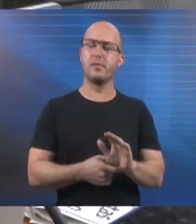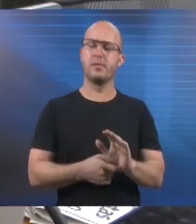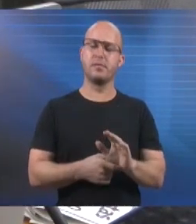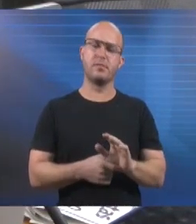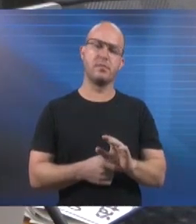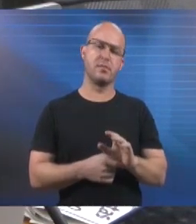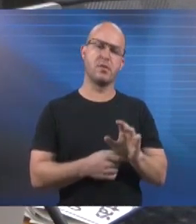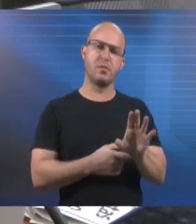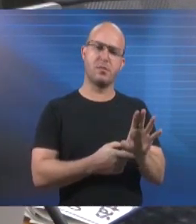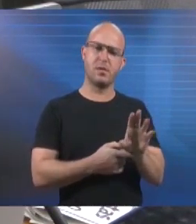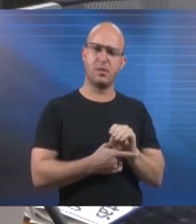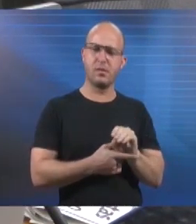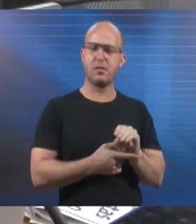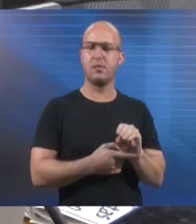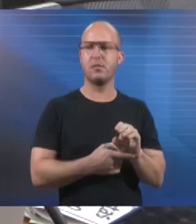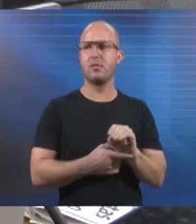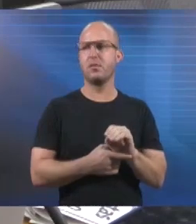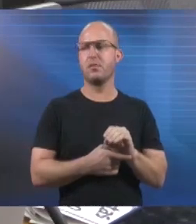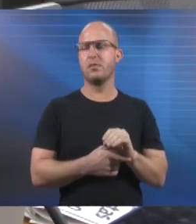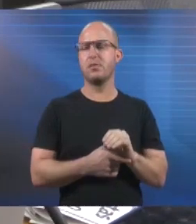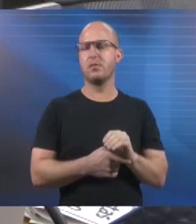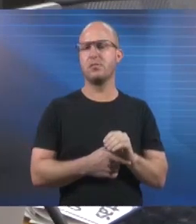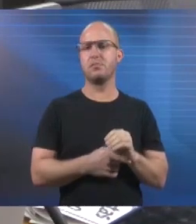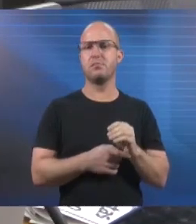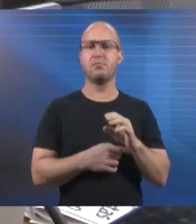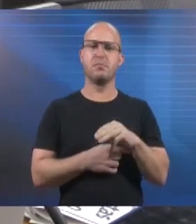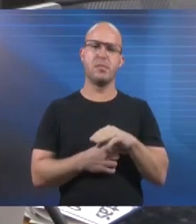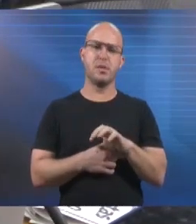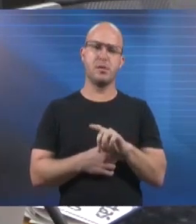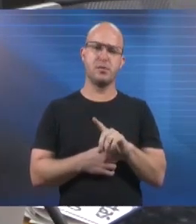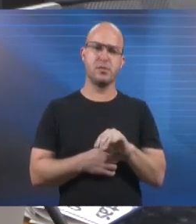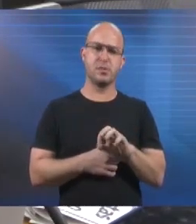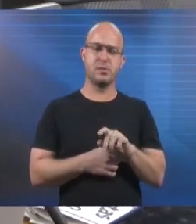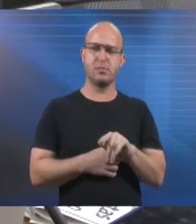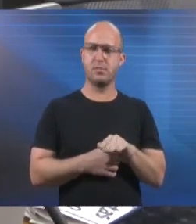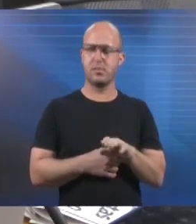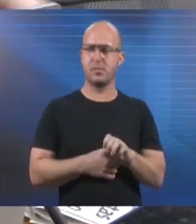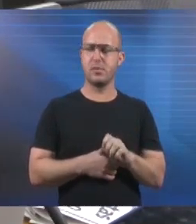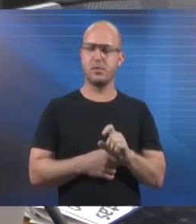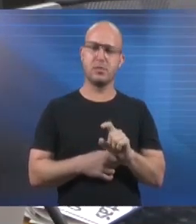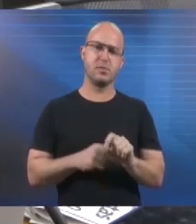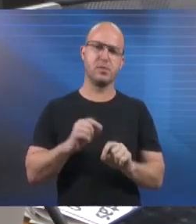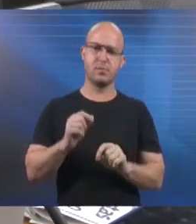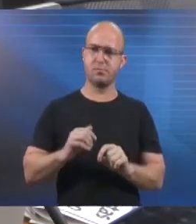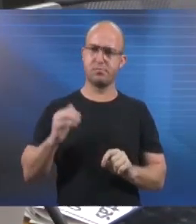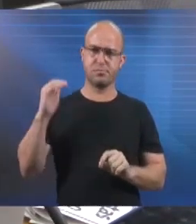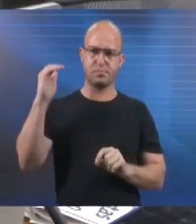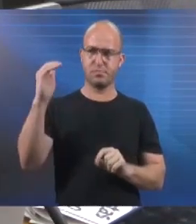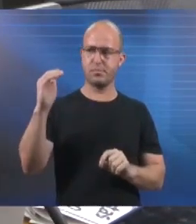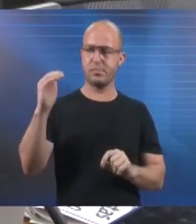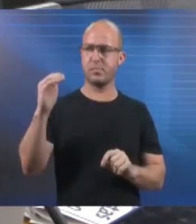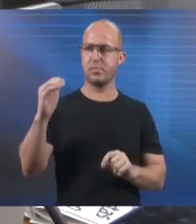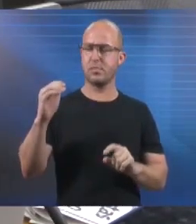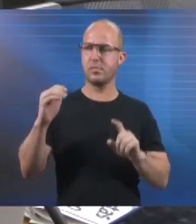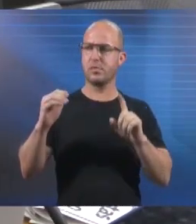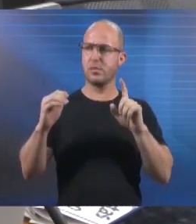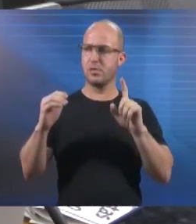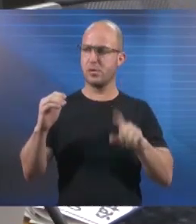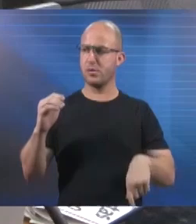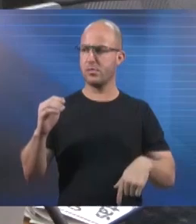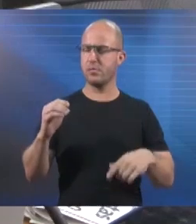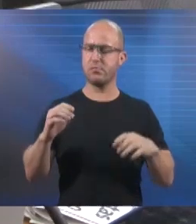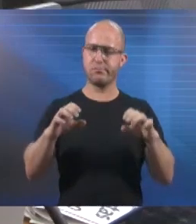imitando mediocremente aquilo que vem lá de cima é realmente